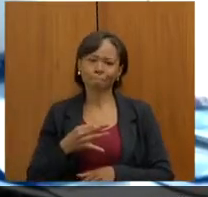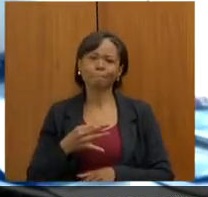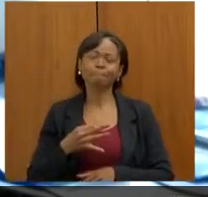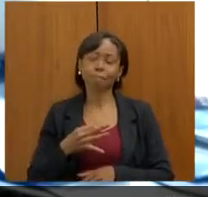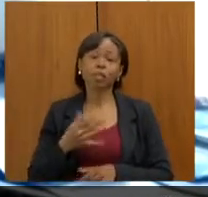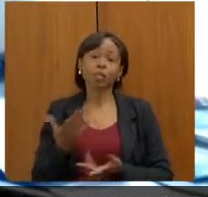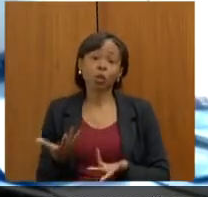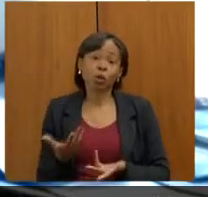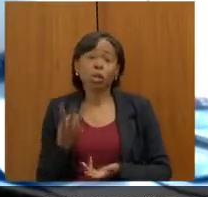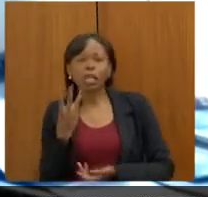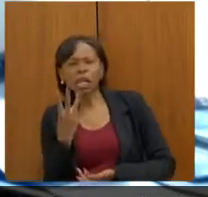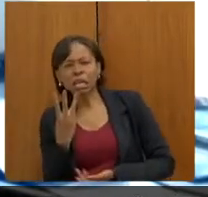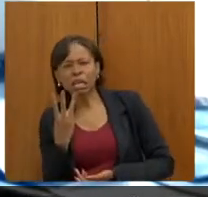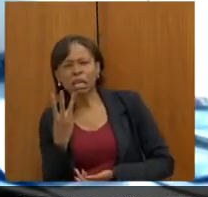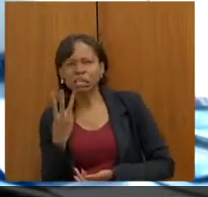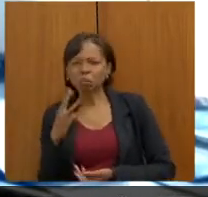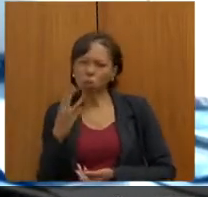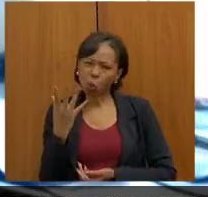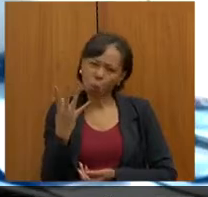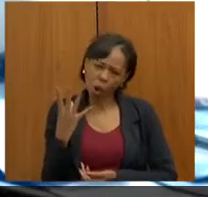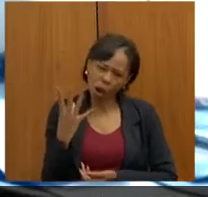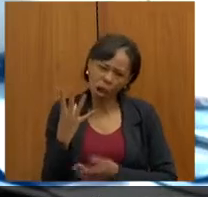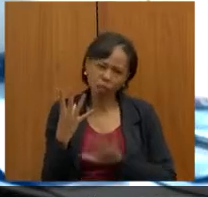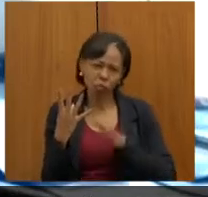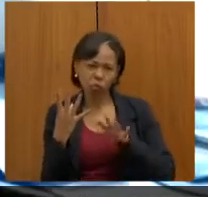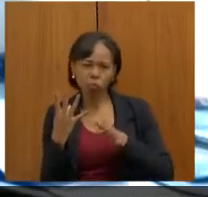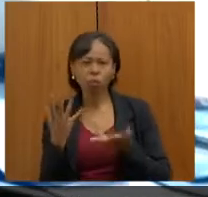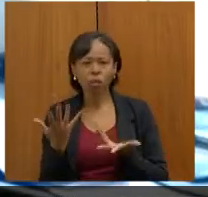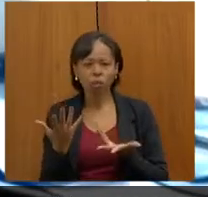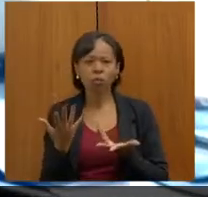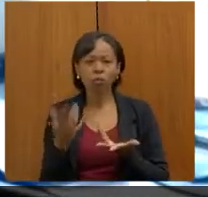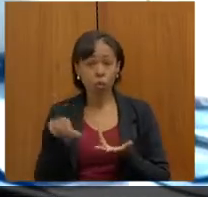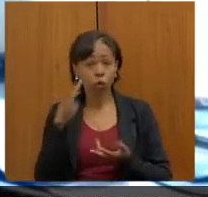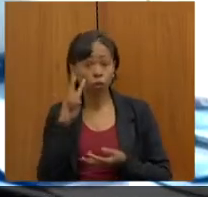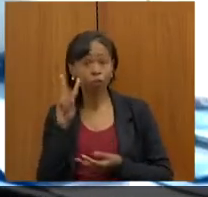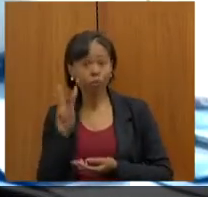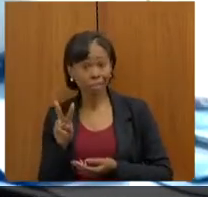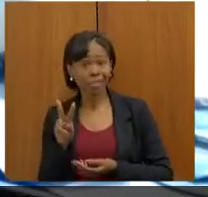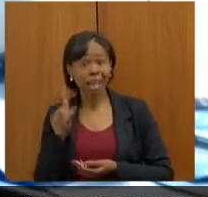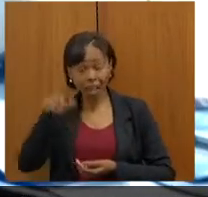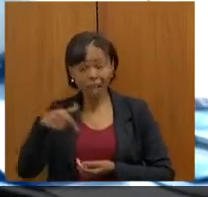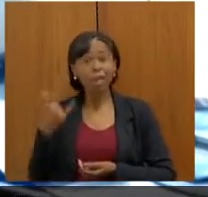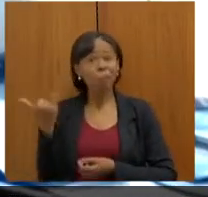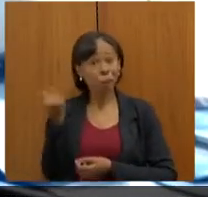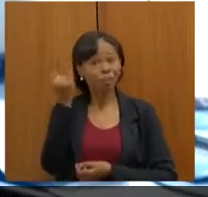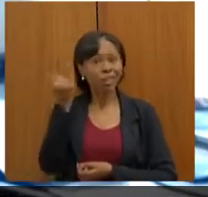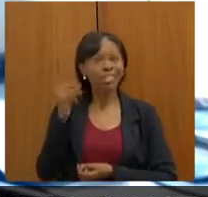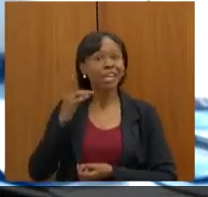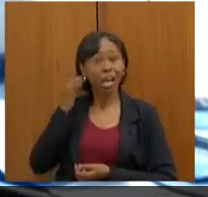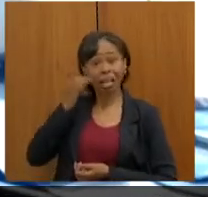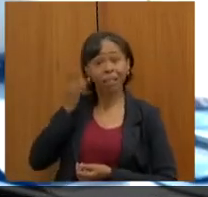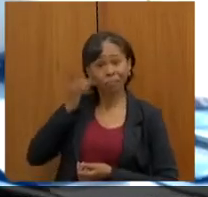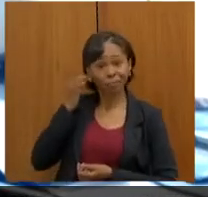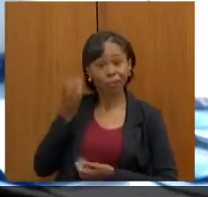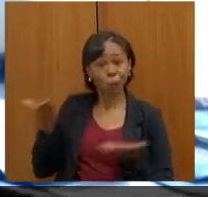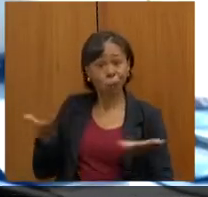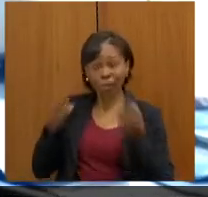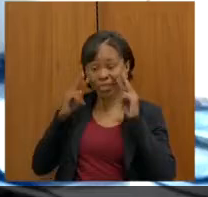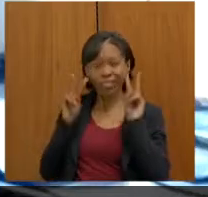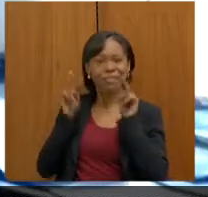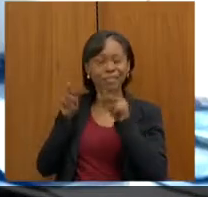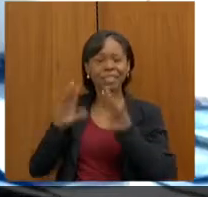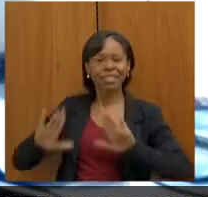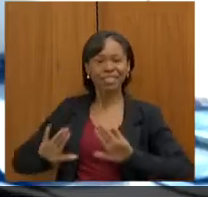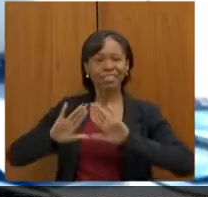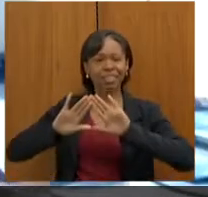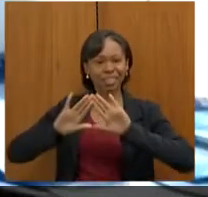com três ou quatro o Nós estamos vendo aqui né é tão importante como executadas e hoje na